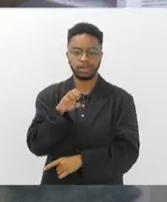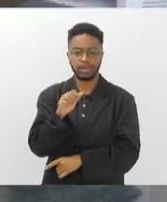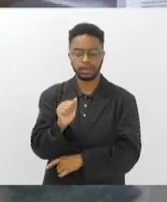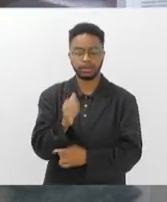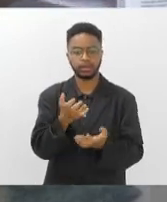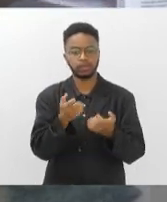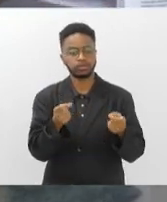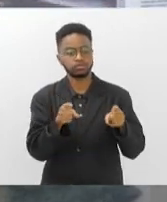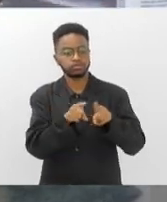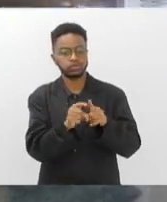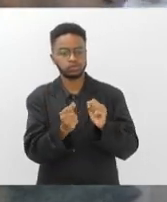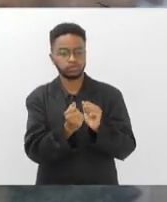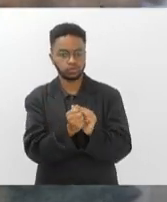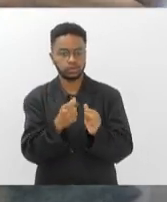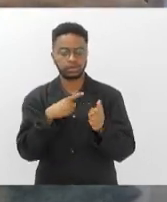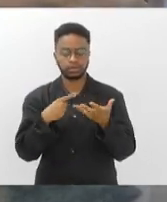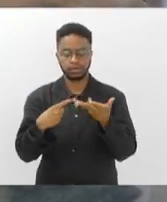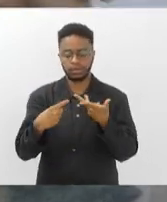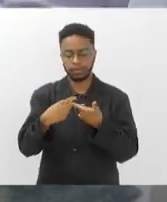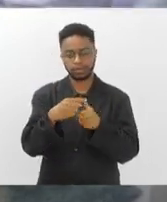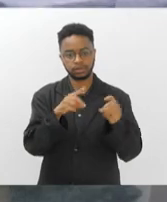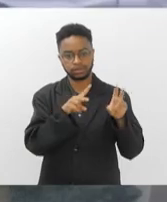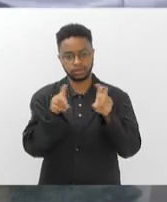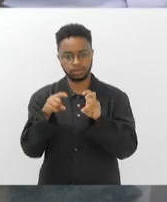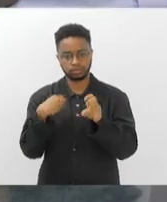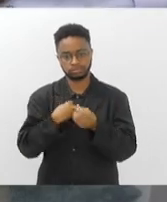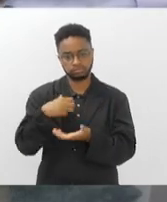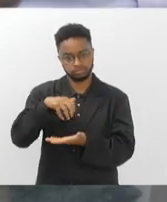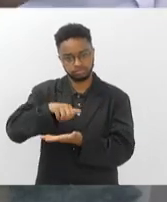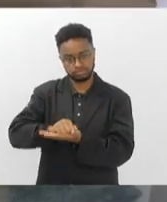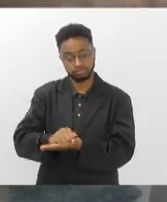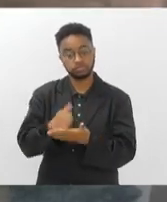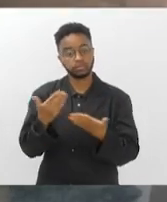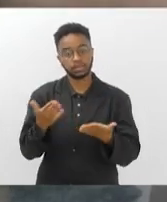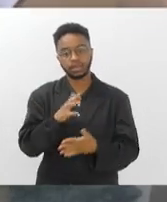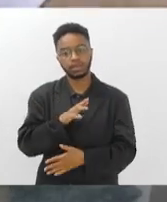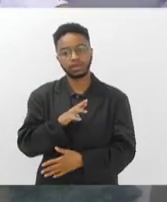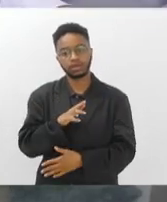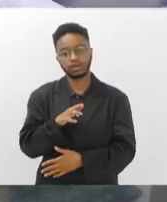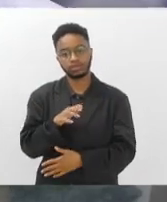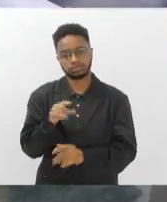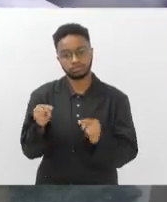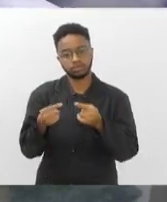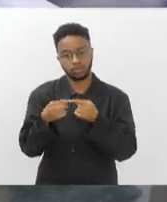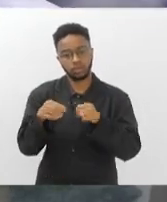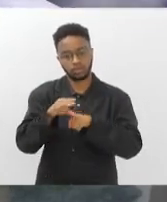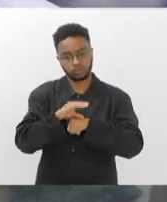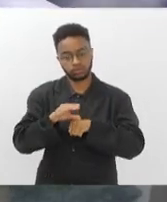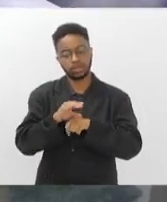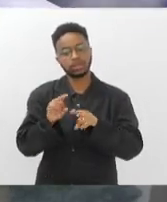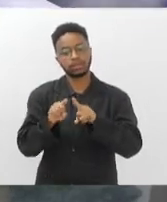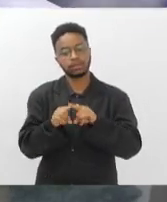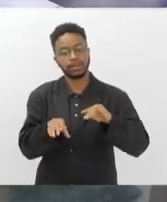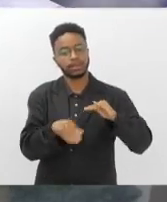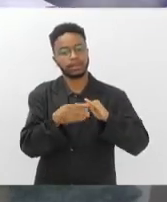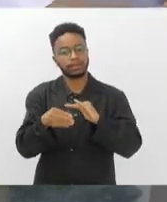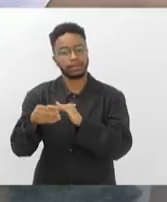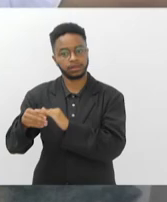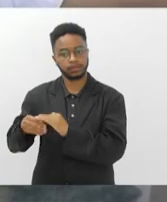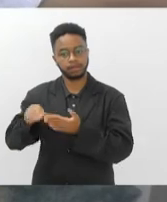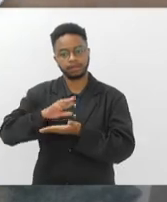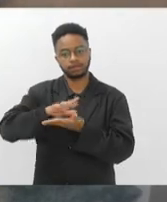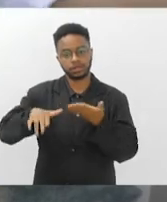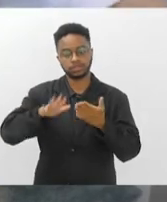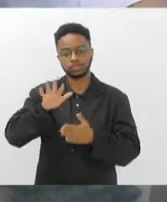conjunta. Sim. Vários outros pontos que foram sendo, a gente anotou tudo. Então, não é pela, quer dizer, é pela constitucionalidade e as emendas que foram